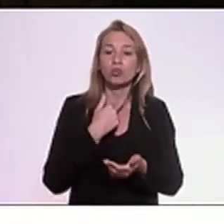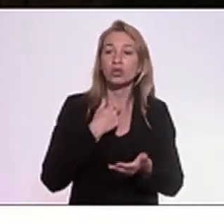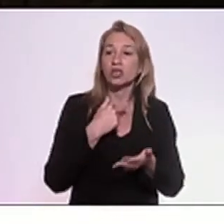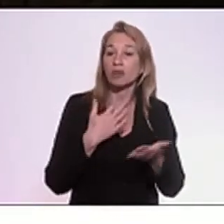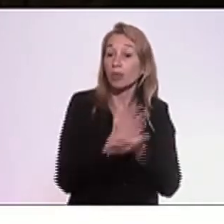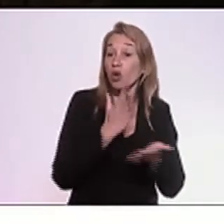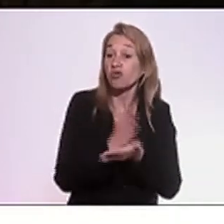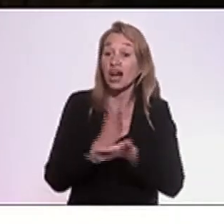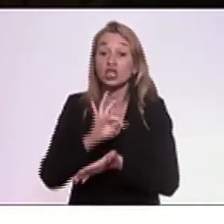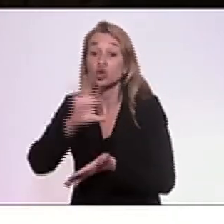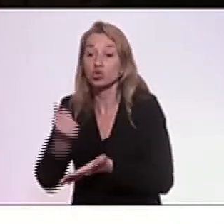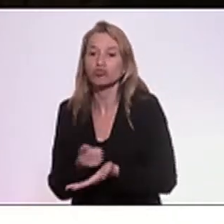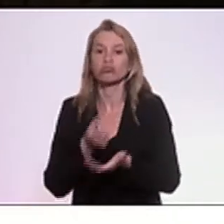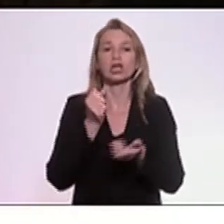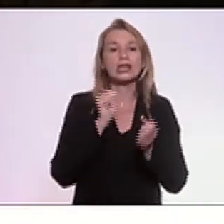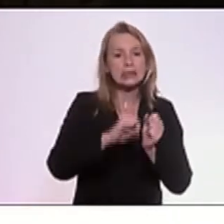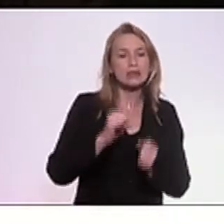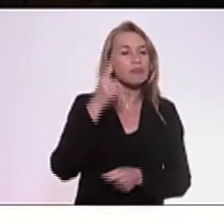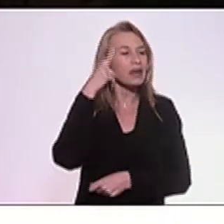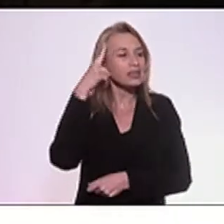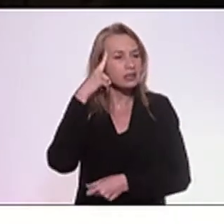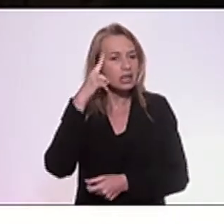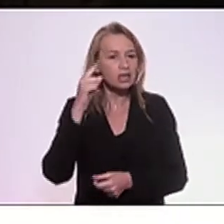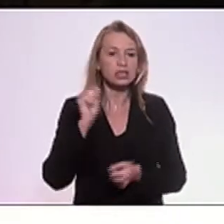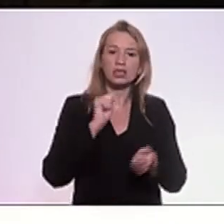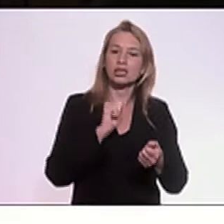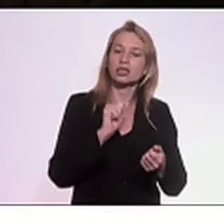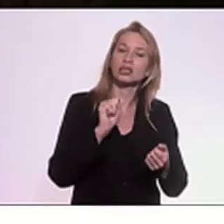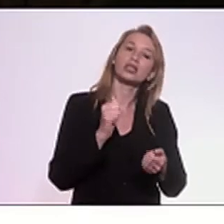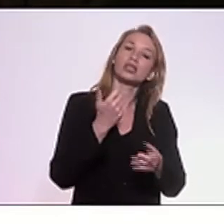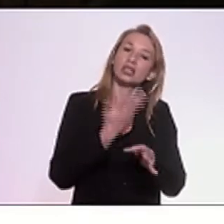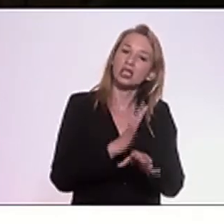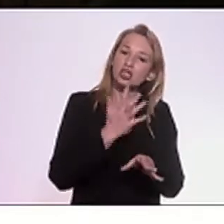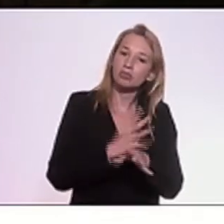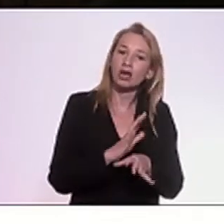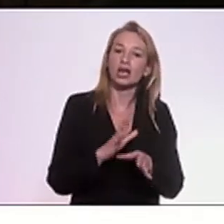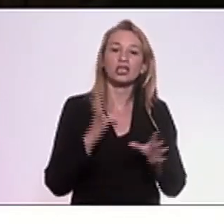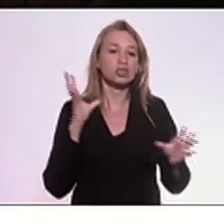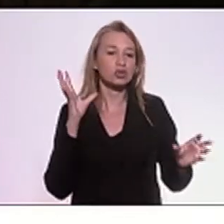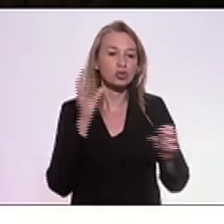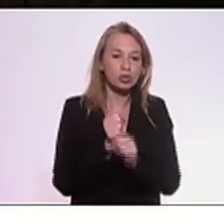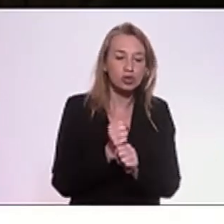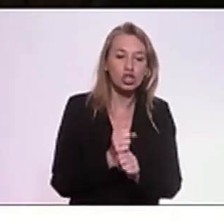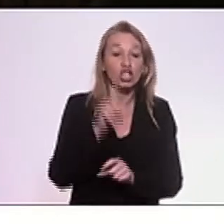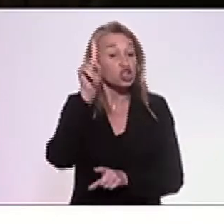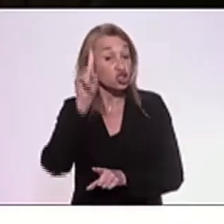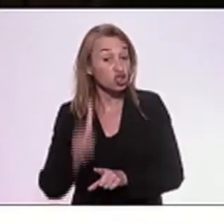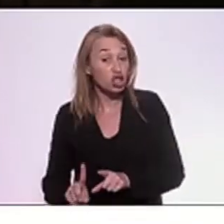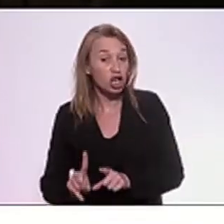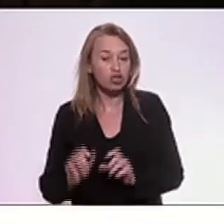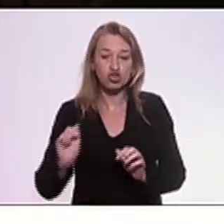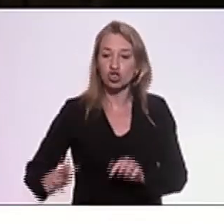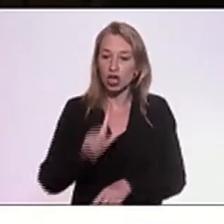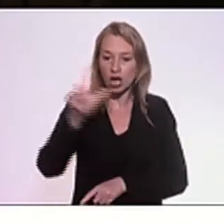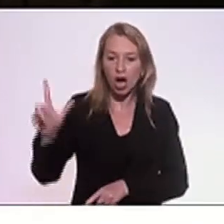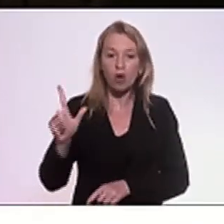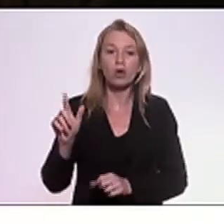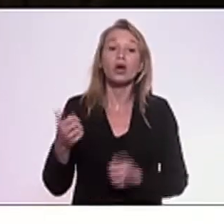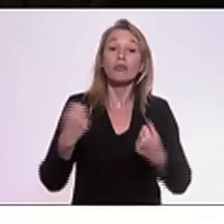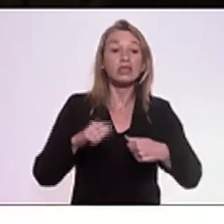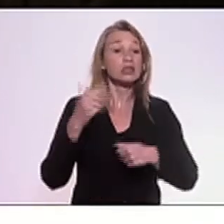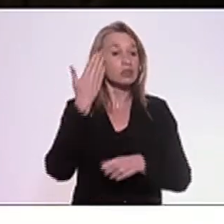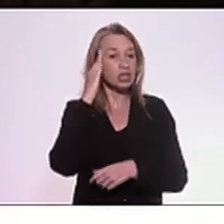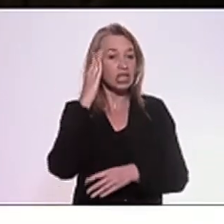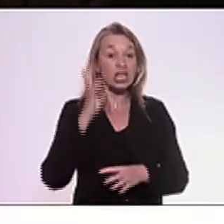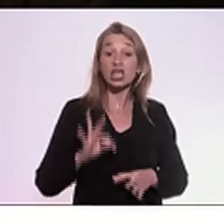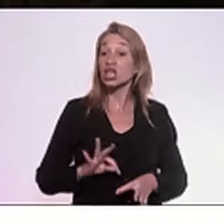tudo. Se a gente pensar nas práticas internacionais de contabilidade, de direito de forma geral, a gente tem que entender que